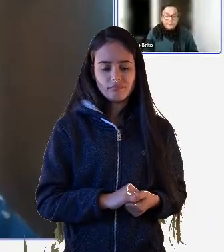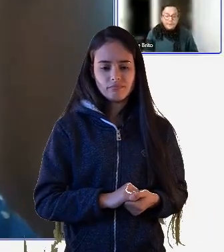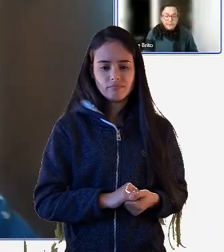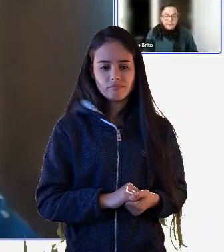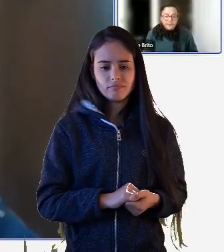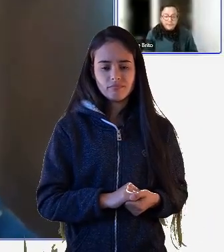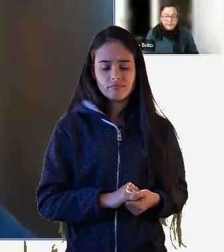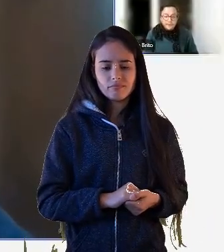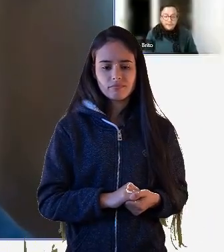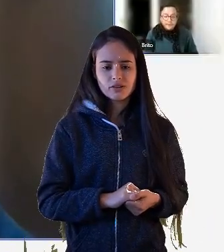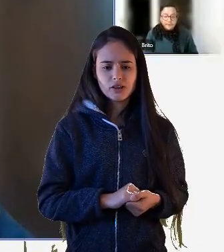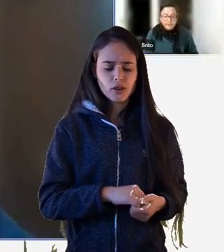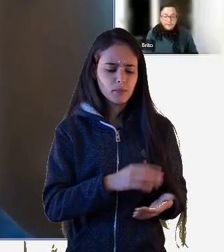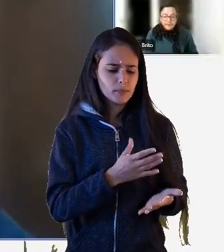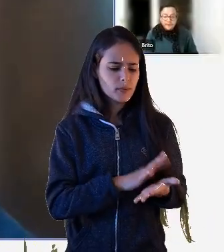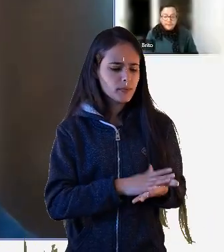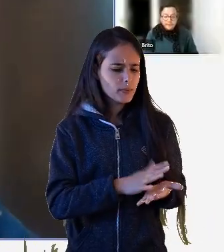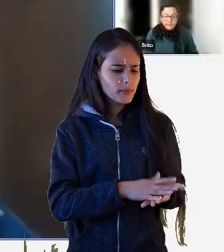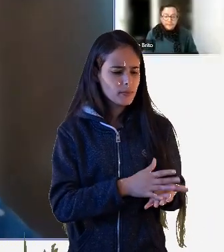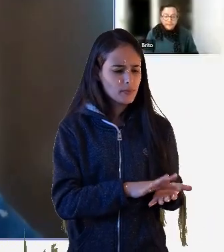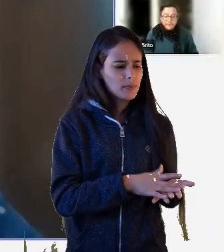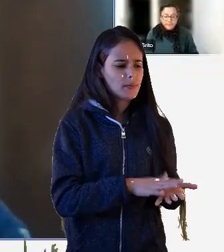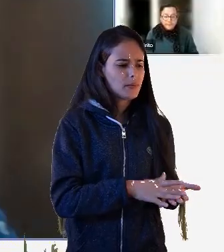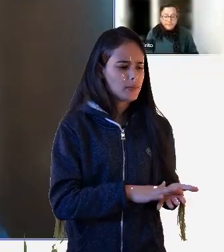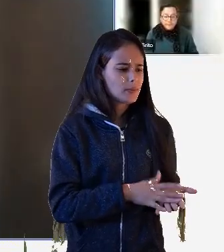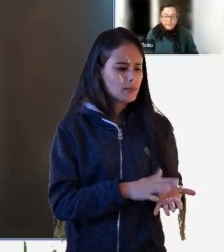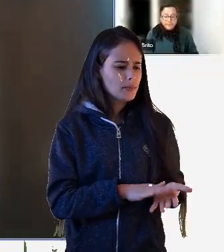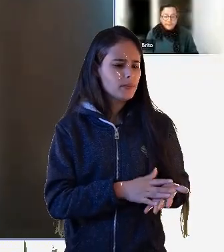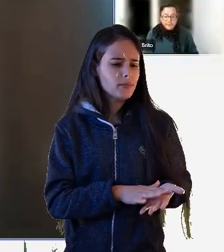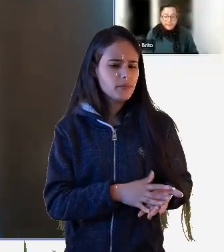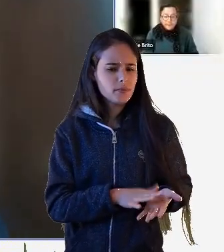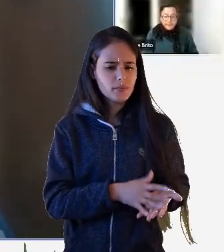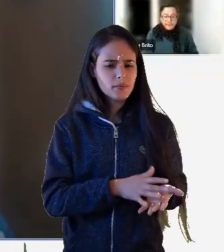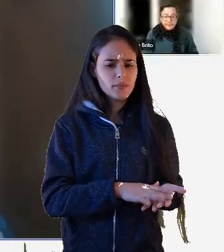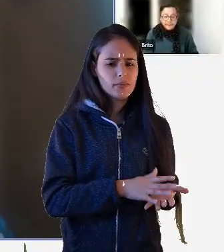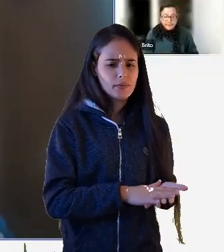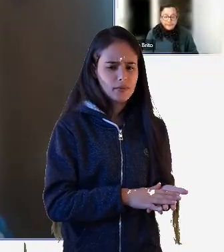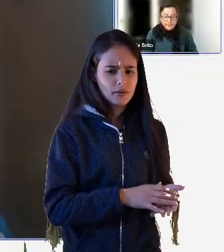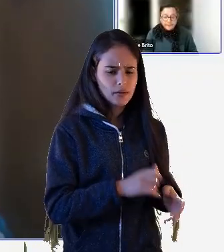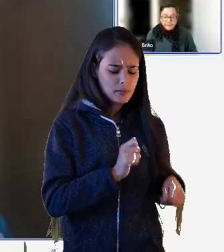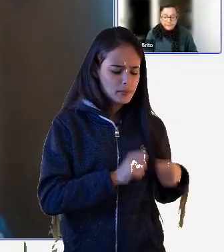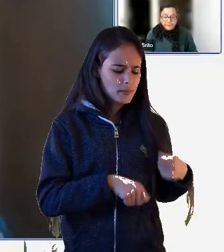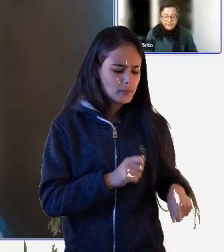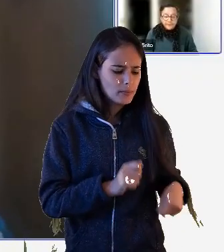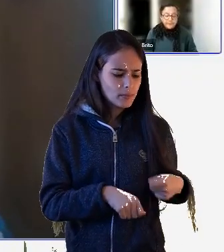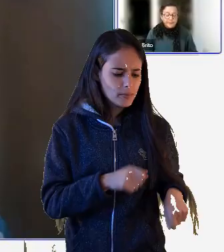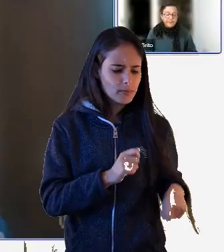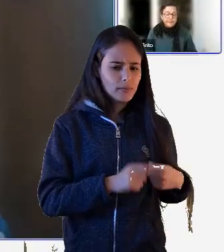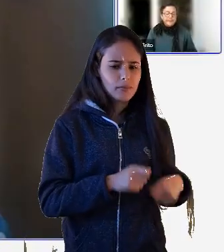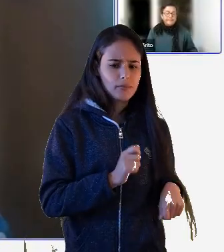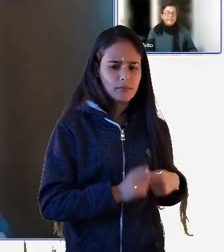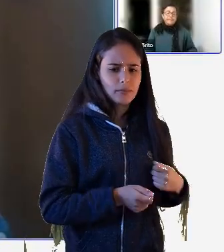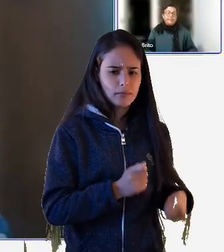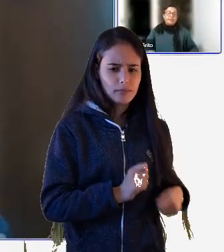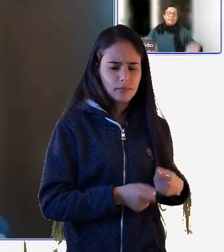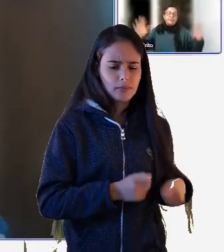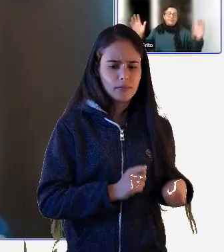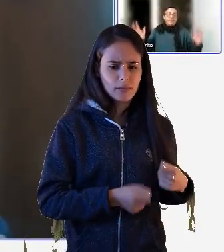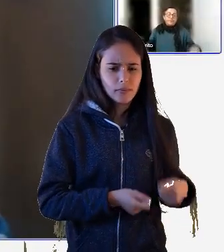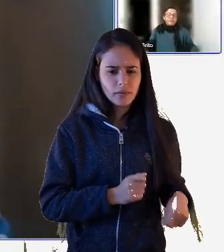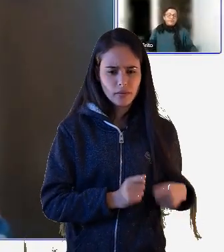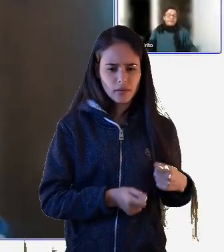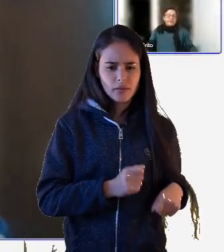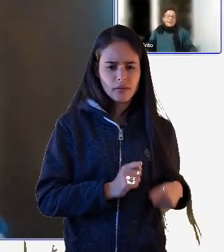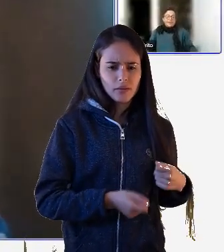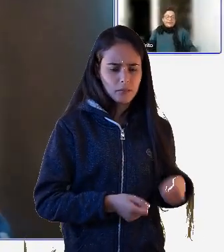Não, tem um jechá no gogô, depende do arranjo que se faz, do próprio do Alceu mesmo, deve ter um Né? jexázinho mesmo. Mas eu acho Então, que a base é assim um como